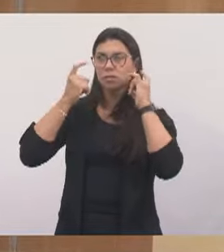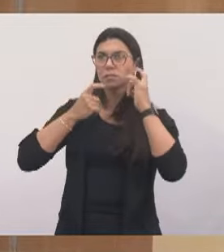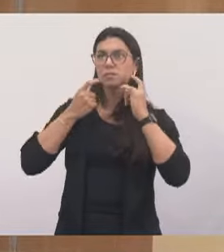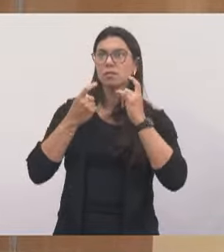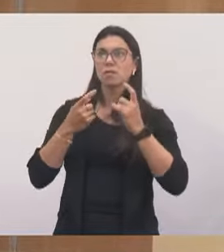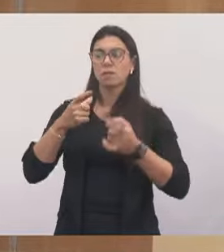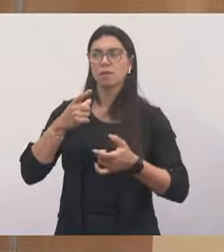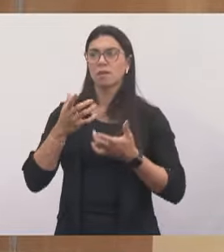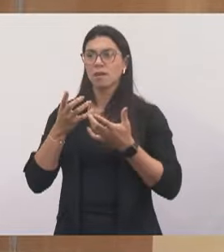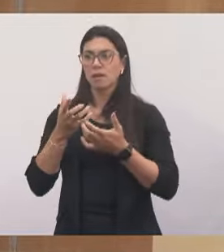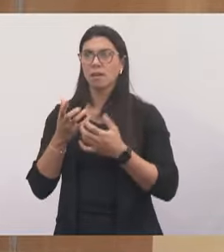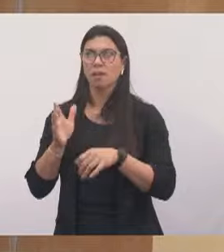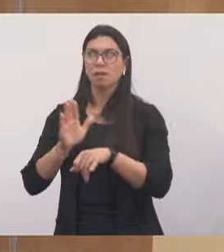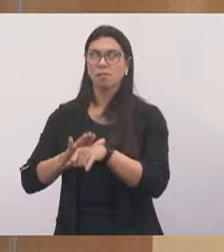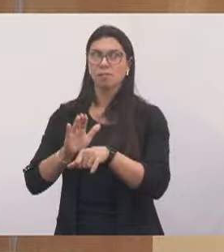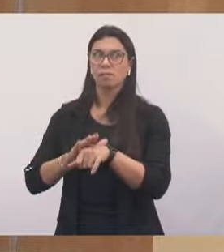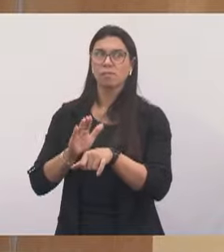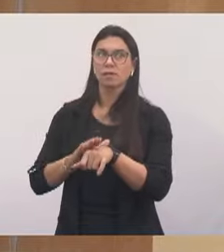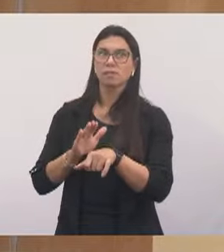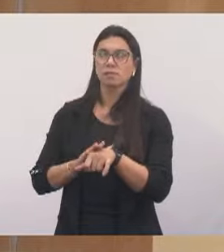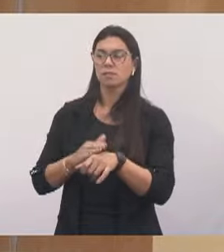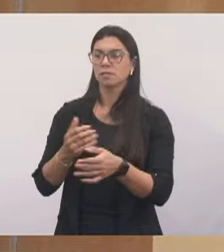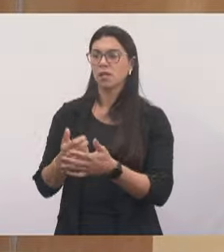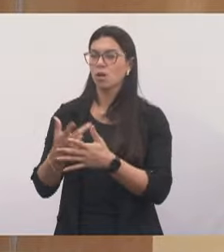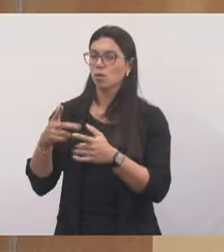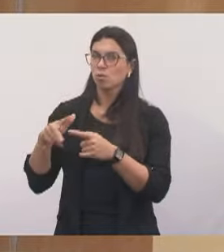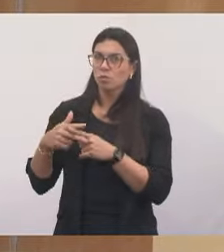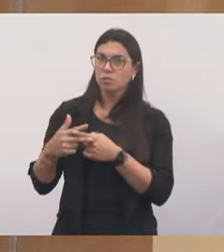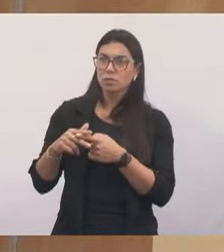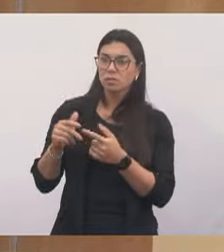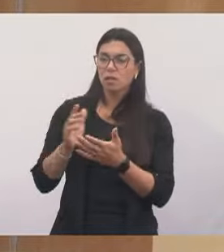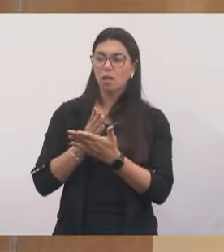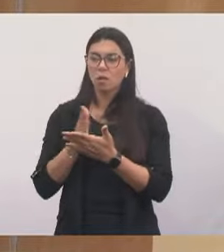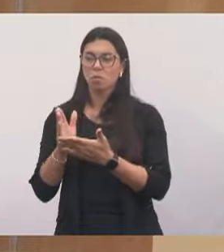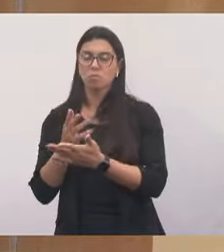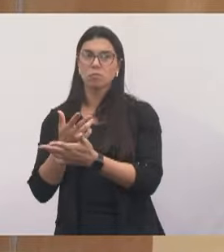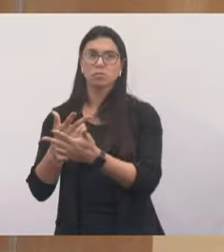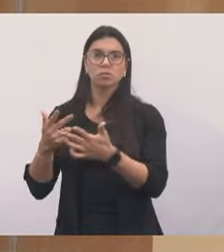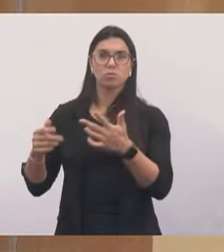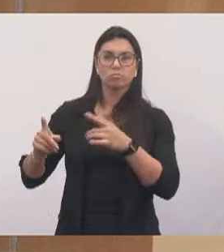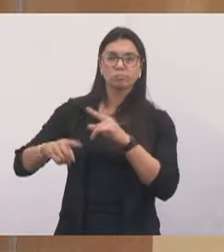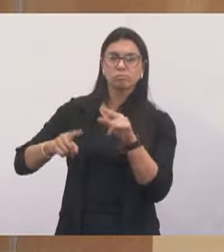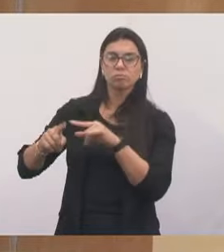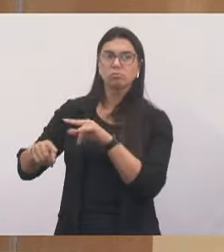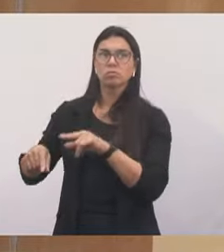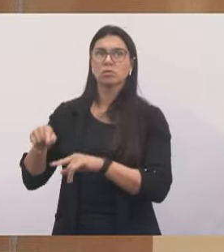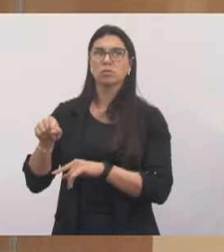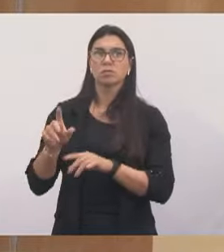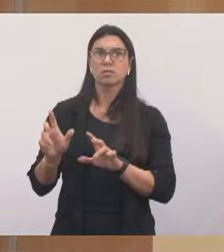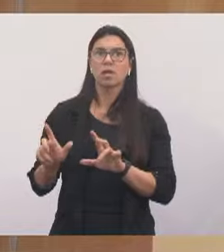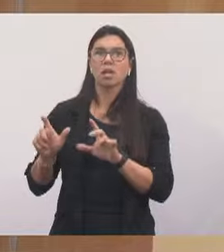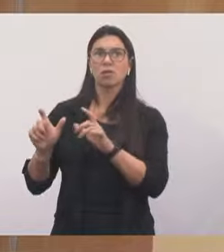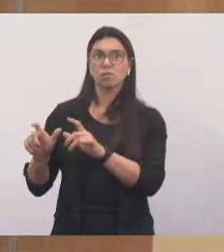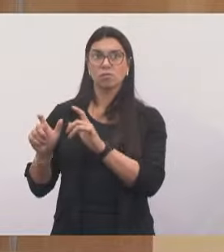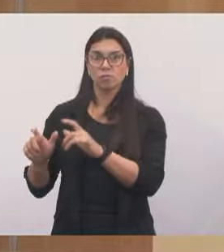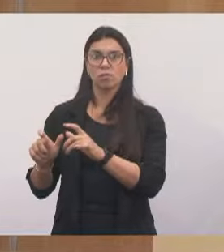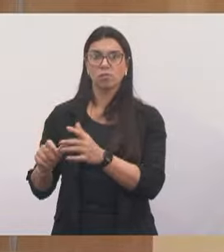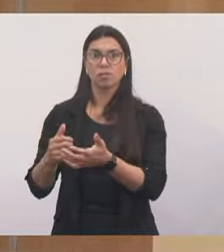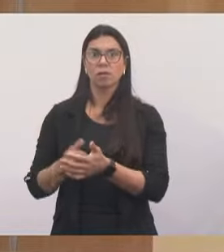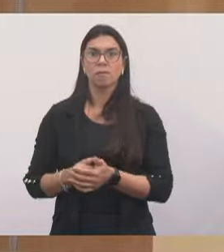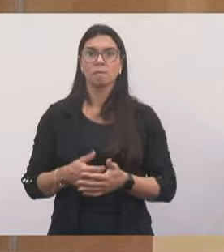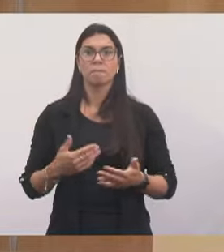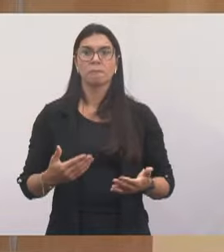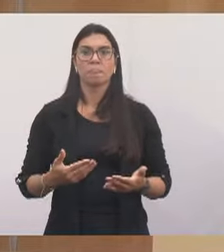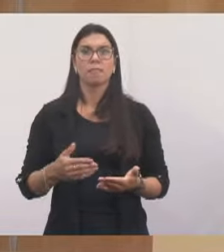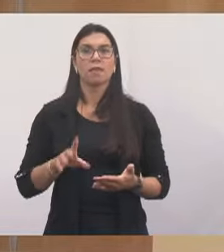fazer a piscina funcionar de novo, teve um gasto muito grande, porque ela ficou muitos anos parada. O pagodinho ali no final de tarde, depois do